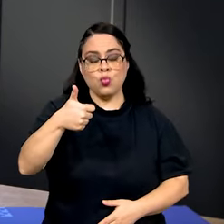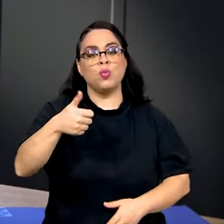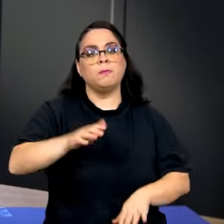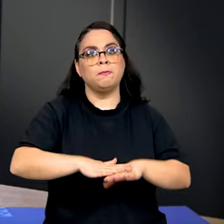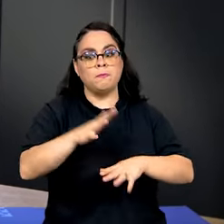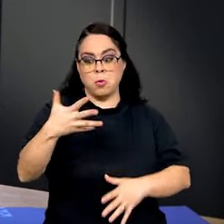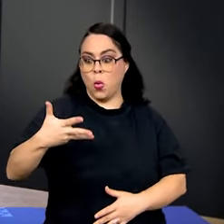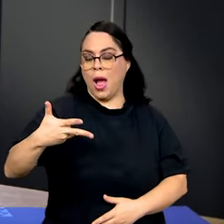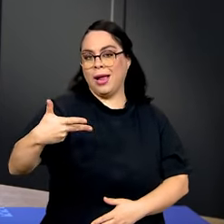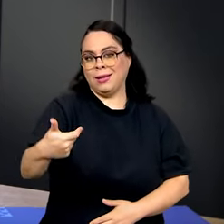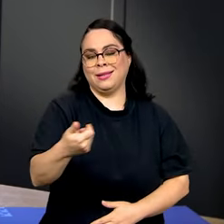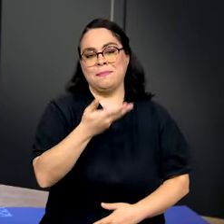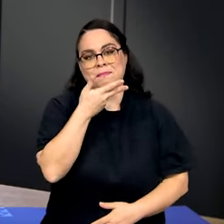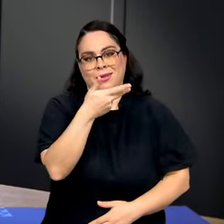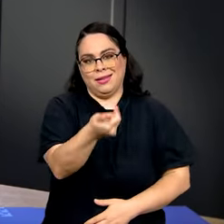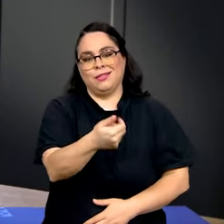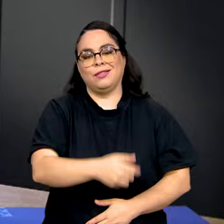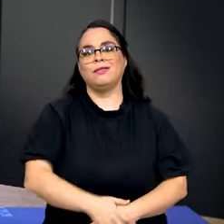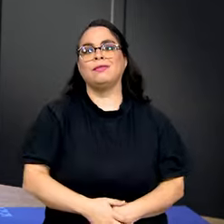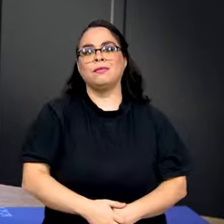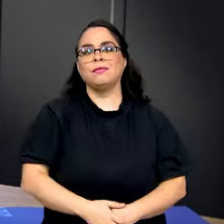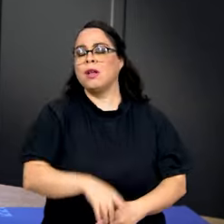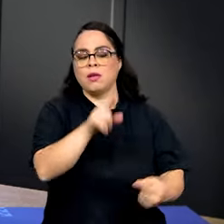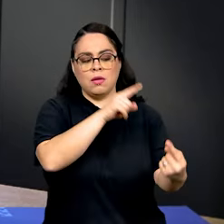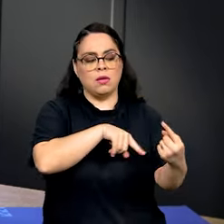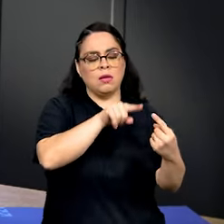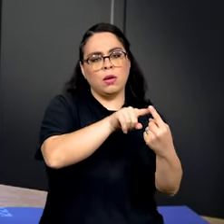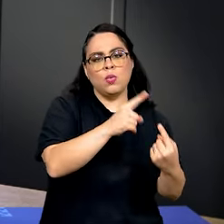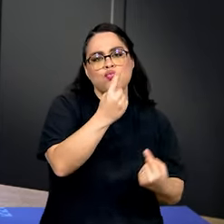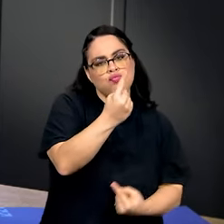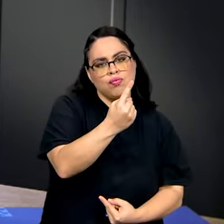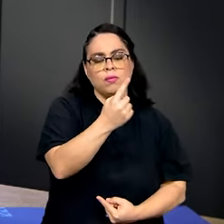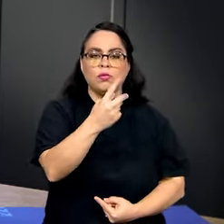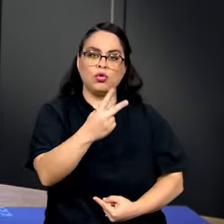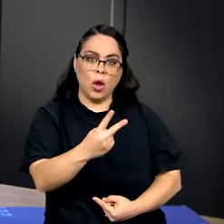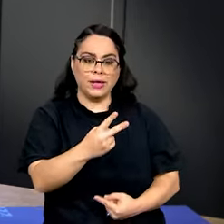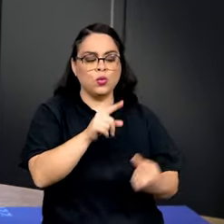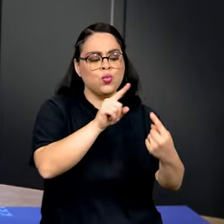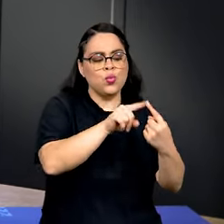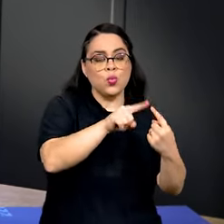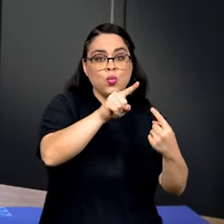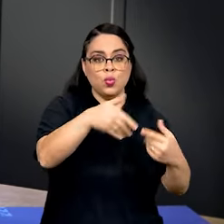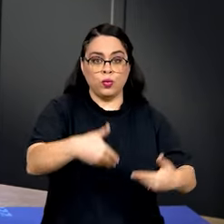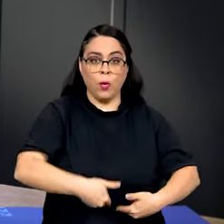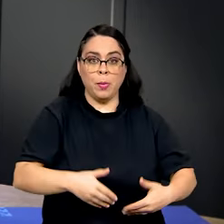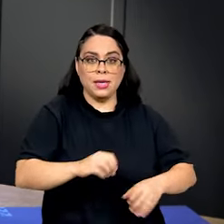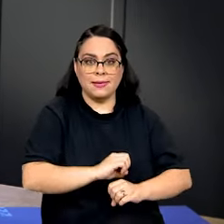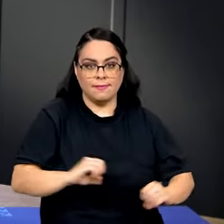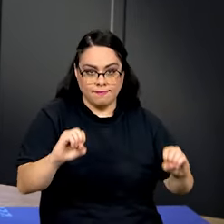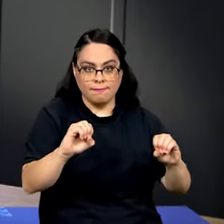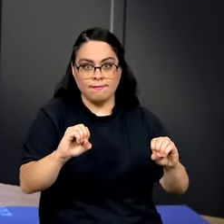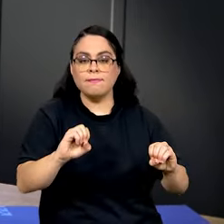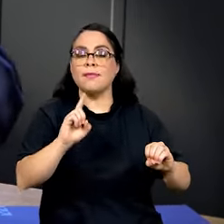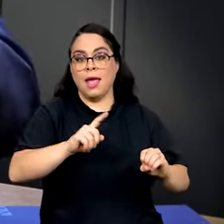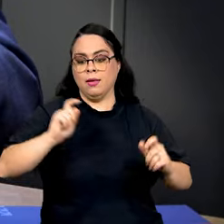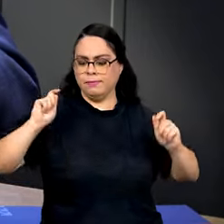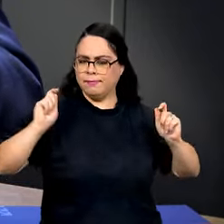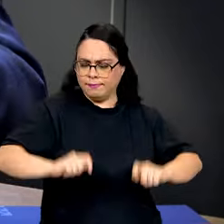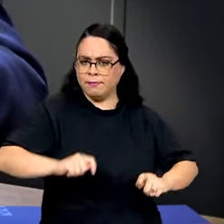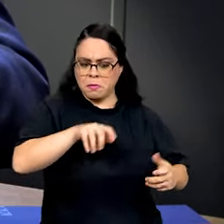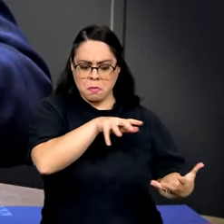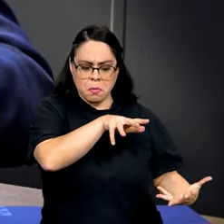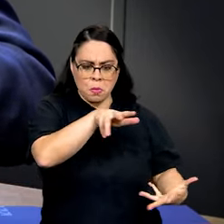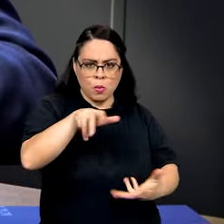qualidade de vida e ali a meta um e do a meta um Fome Zero Ou seja é